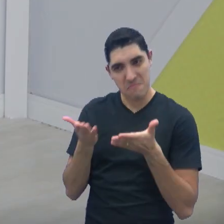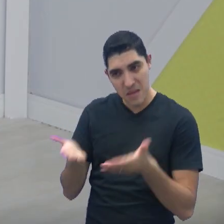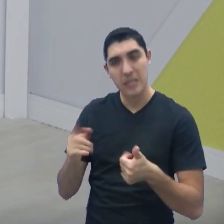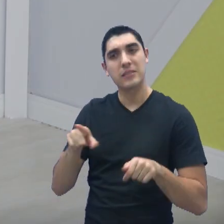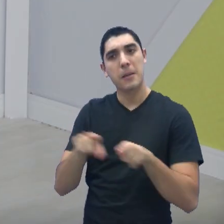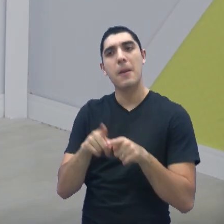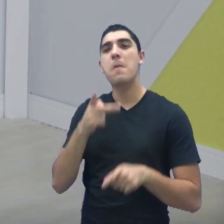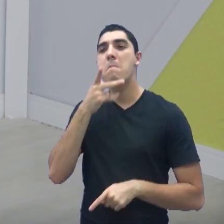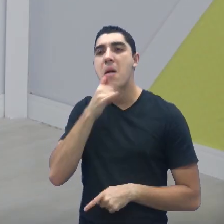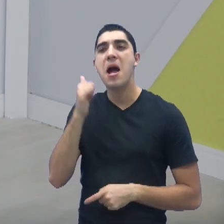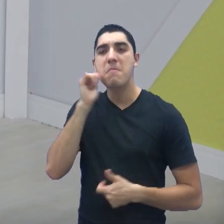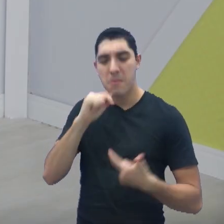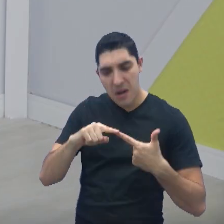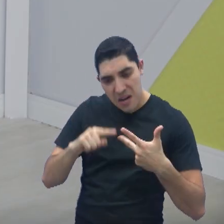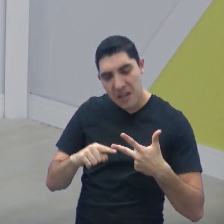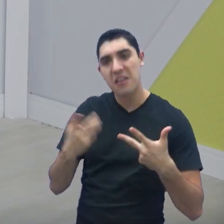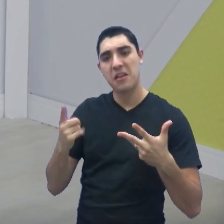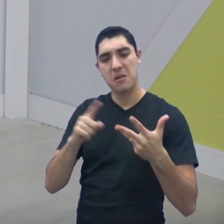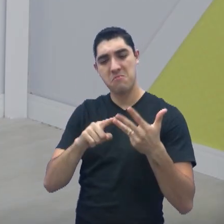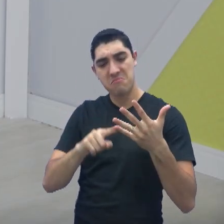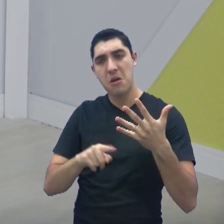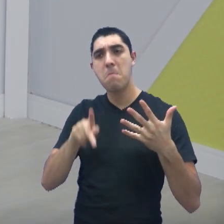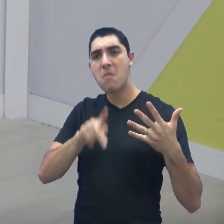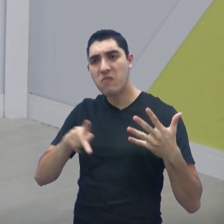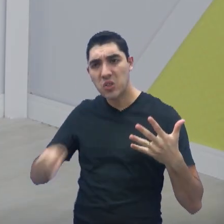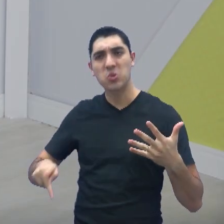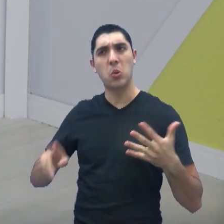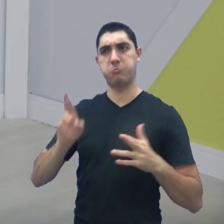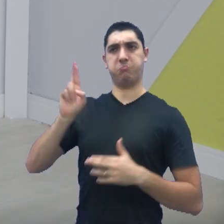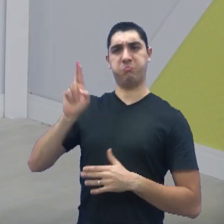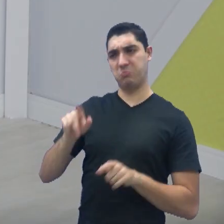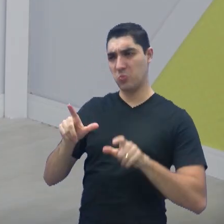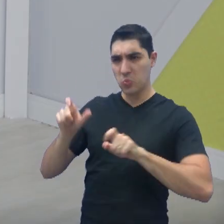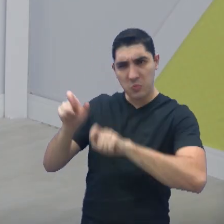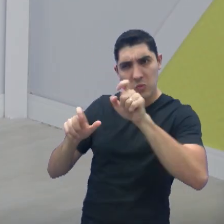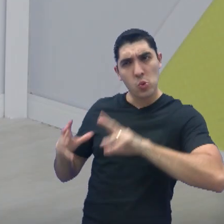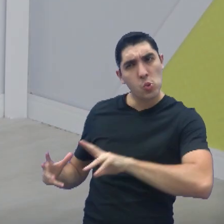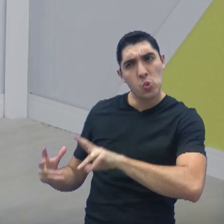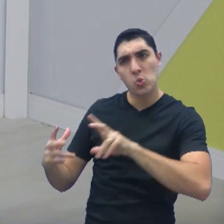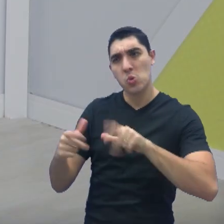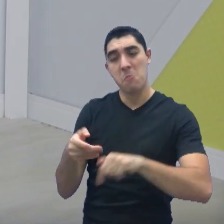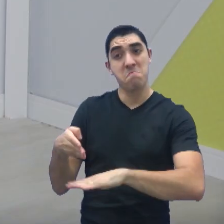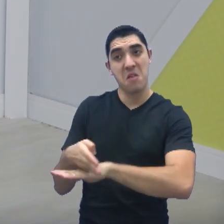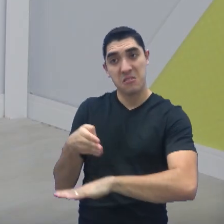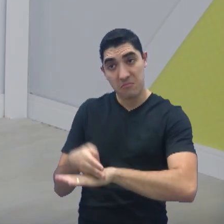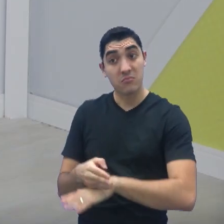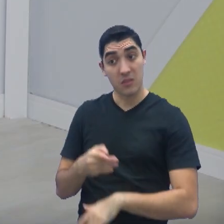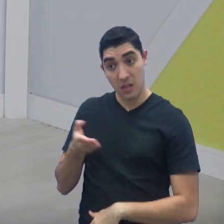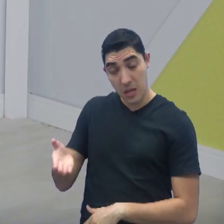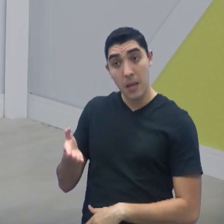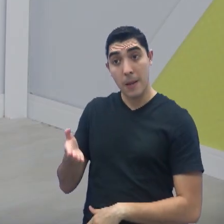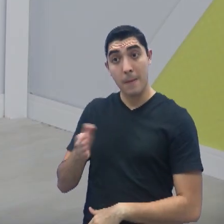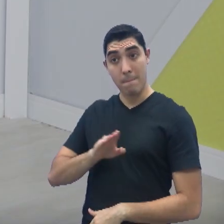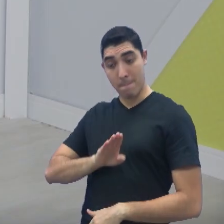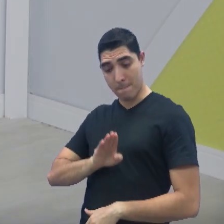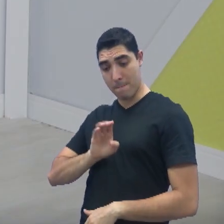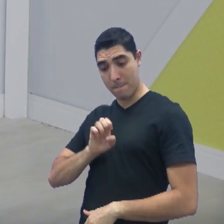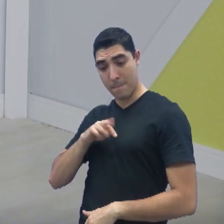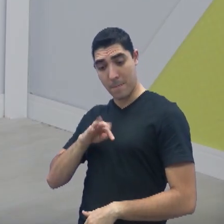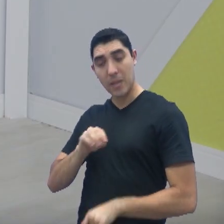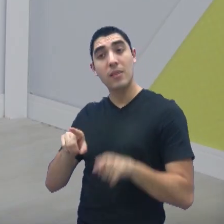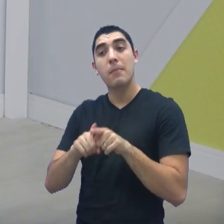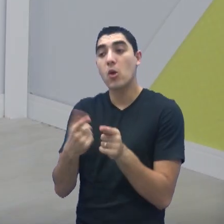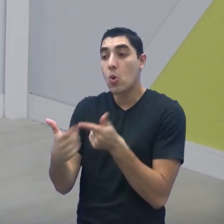papais, parabéns aí pros professores, os senseis, enfim, todos aqueles envolvidos com o Bento e com a molecada também que estava ali na academia. Tinha